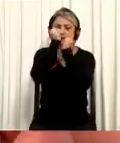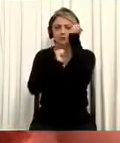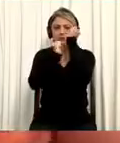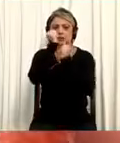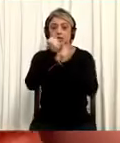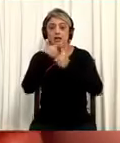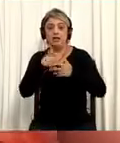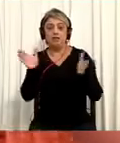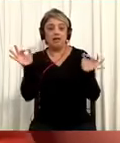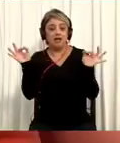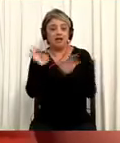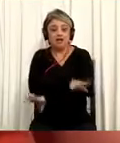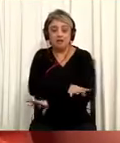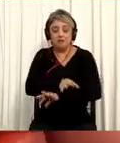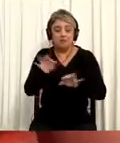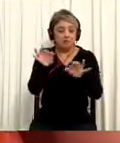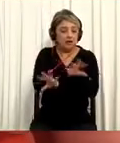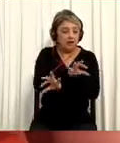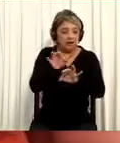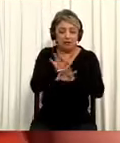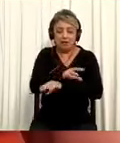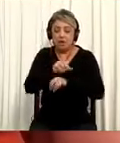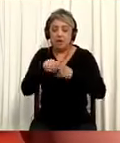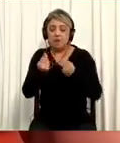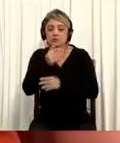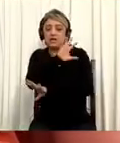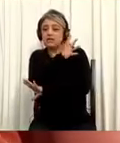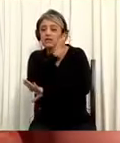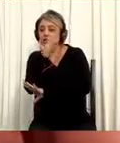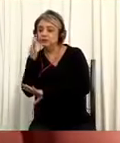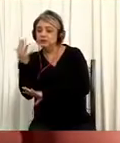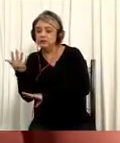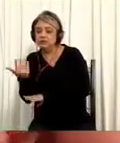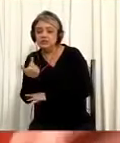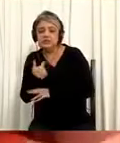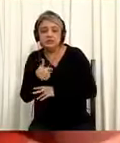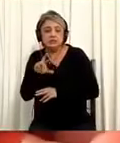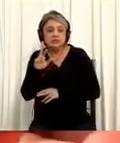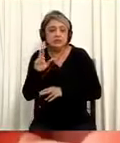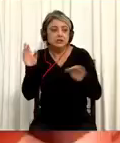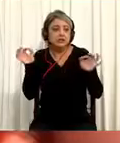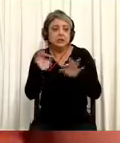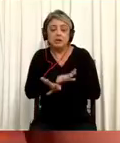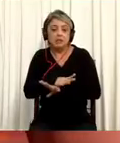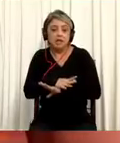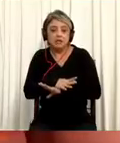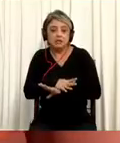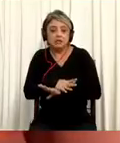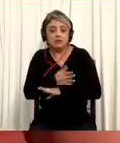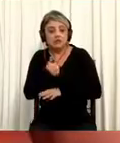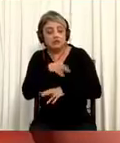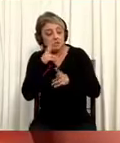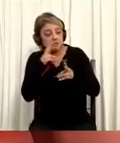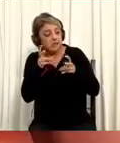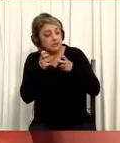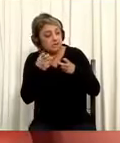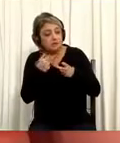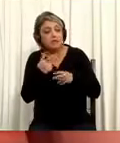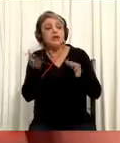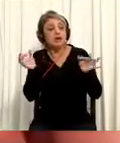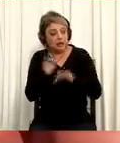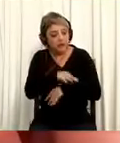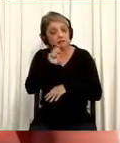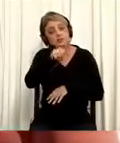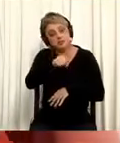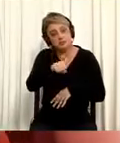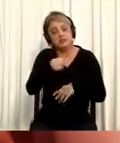eles destruíram como se os bens da natureza eles não acabassem. E a gente está vendo que não é assim, que